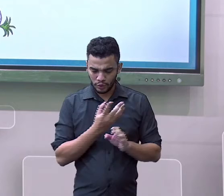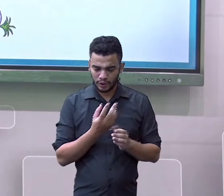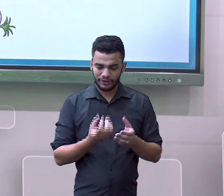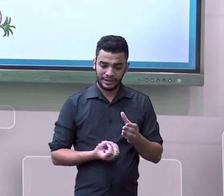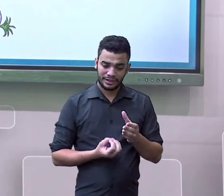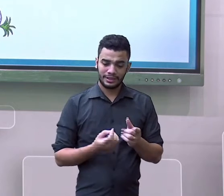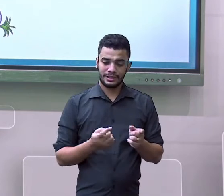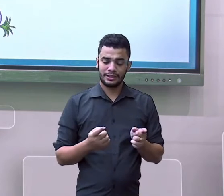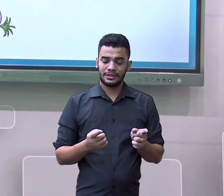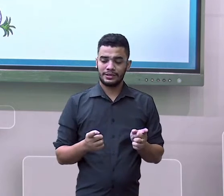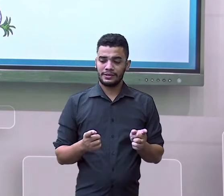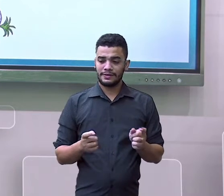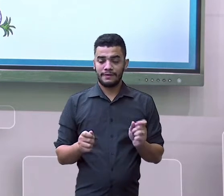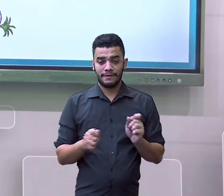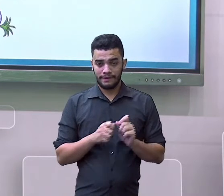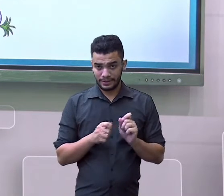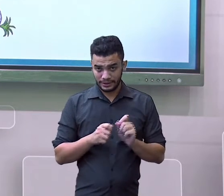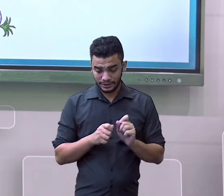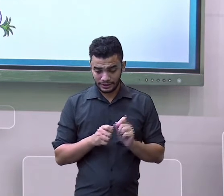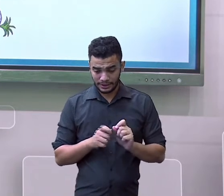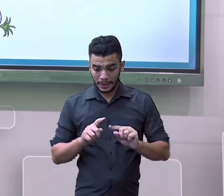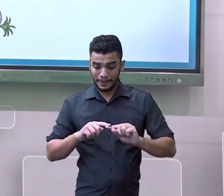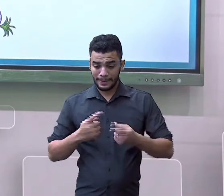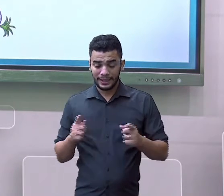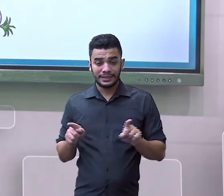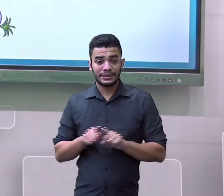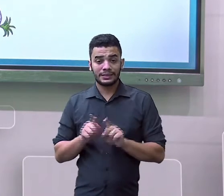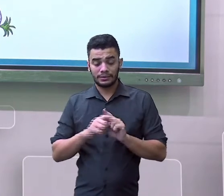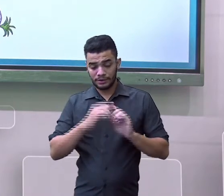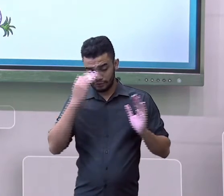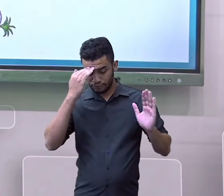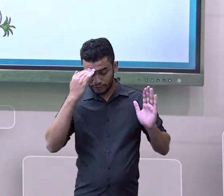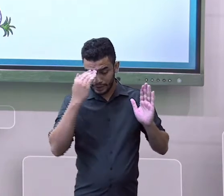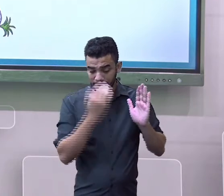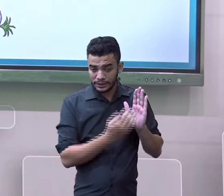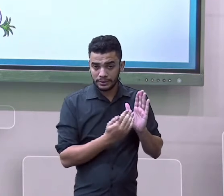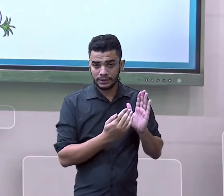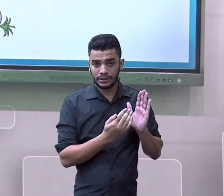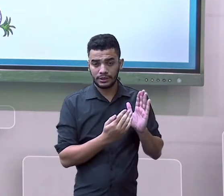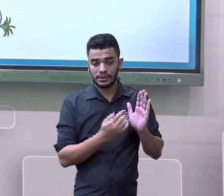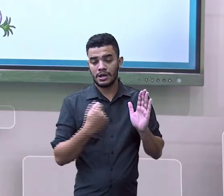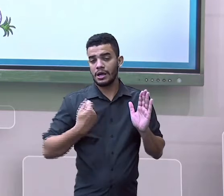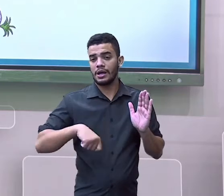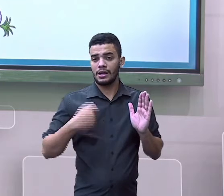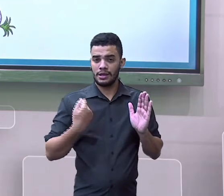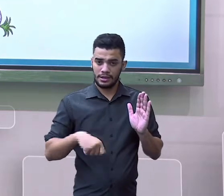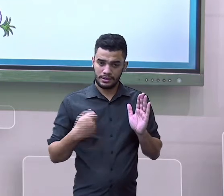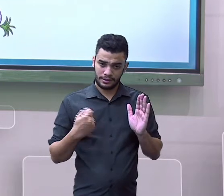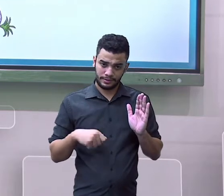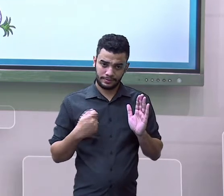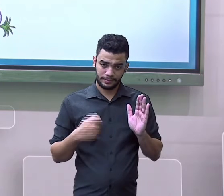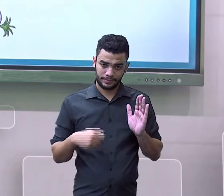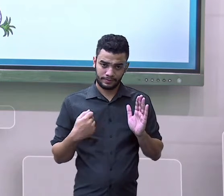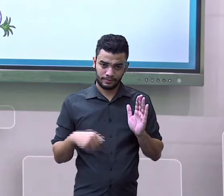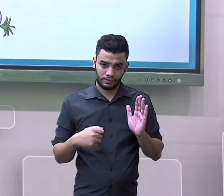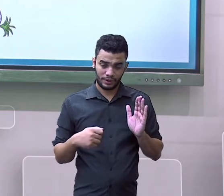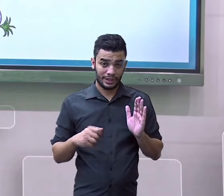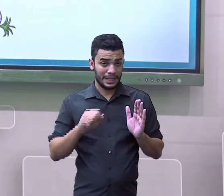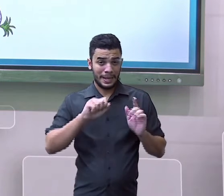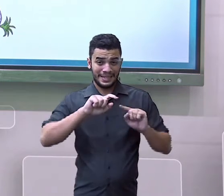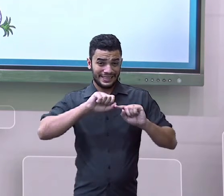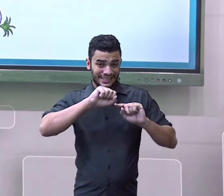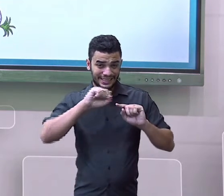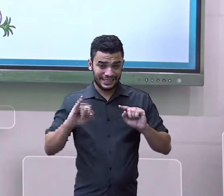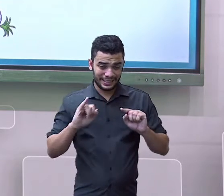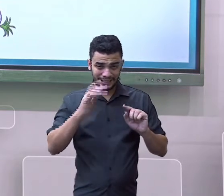sejam cumpridas. E caso não forem obedecidas ou cumpridas, que então sejam aplicadas multas